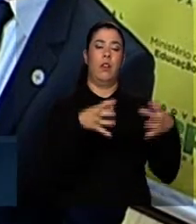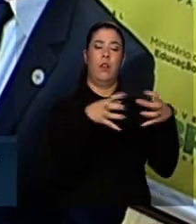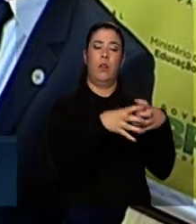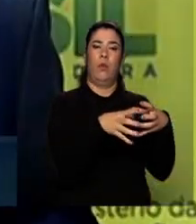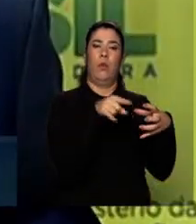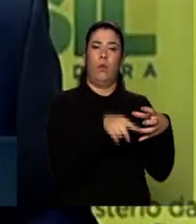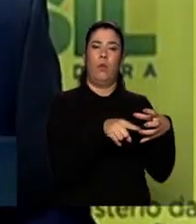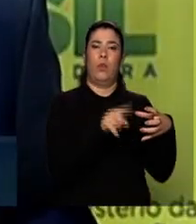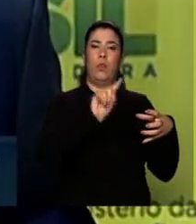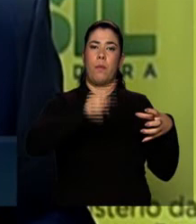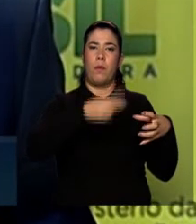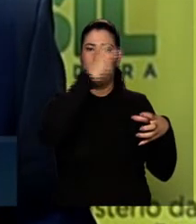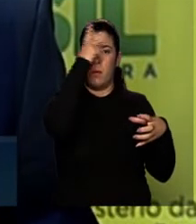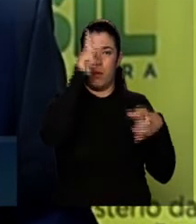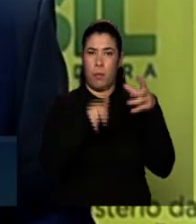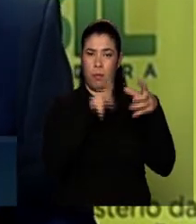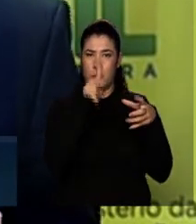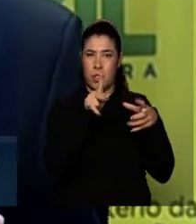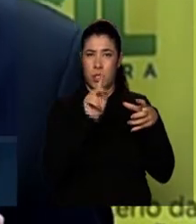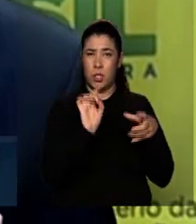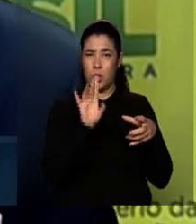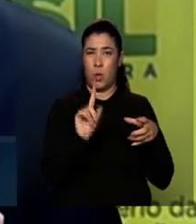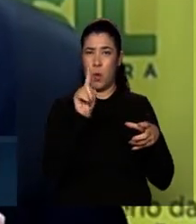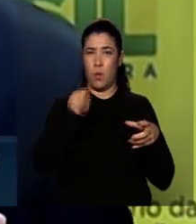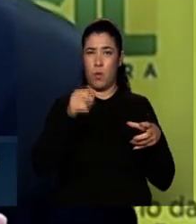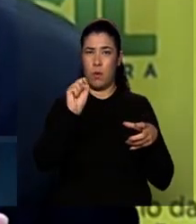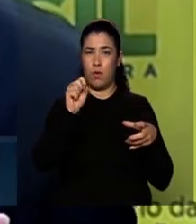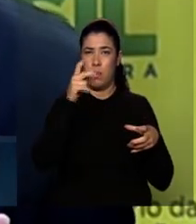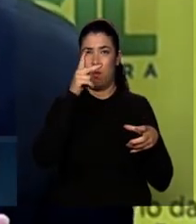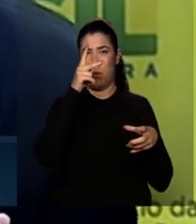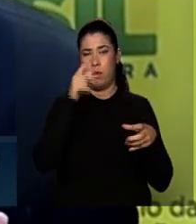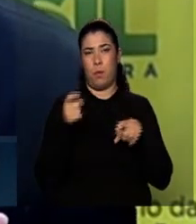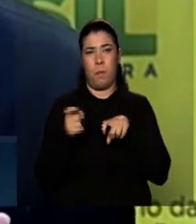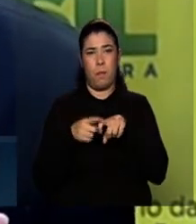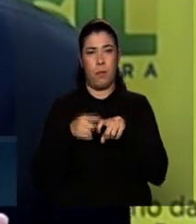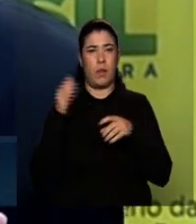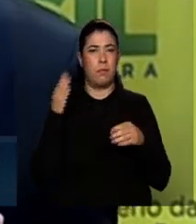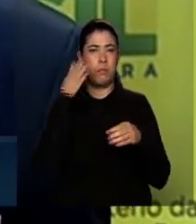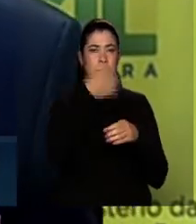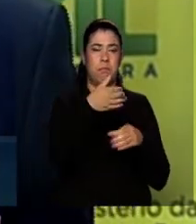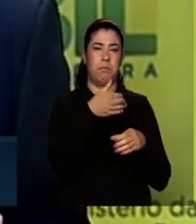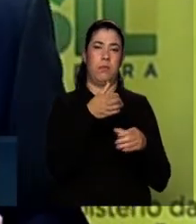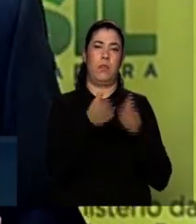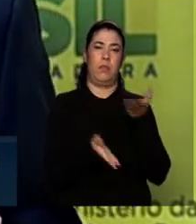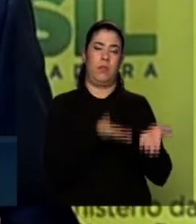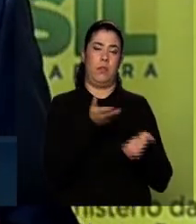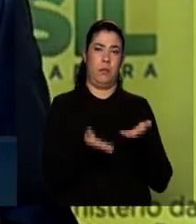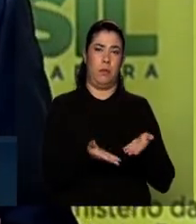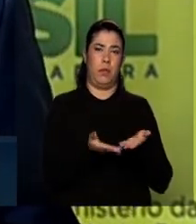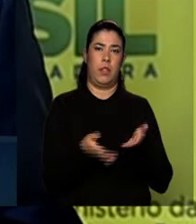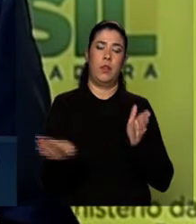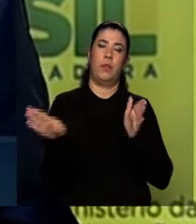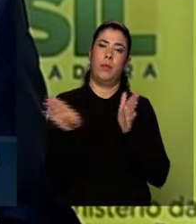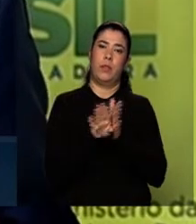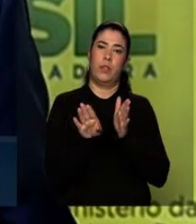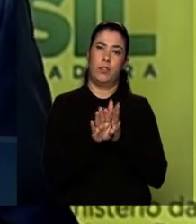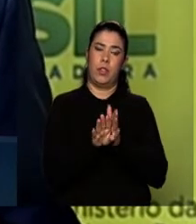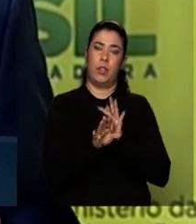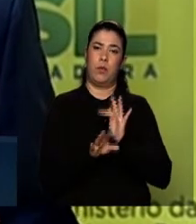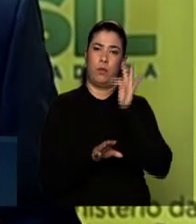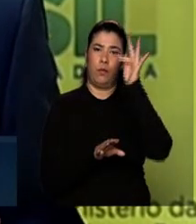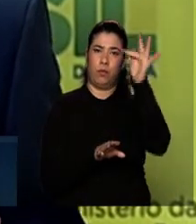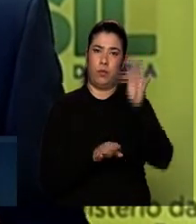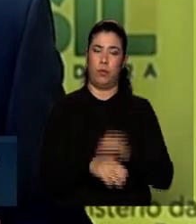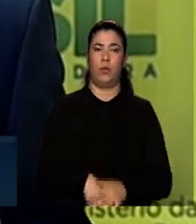para cada 1.000 habitantes. E chegarmos em 2026 a um patamar de